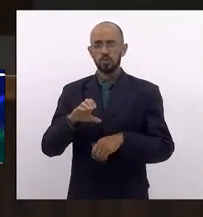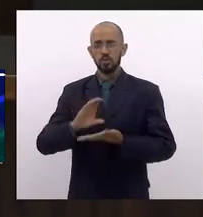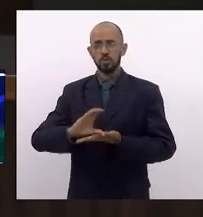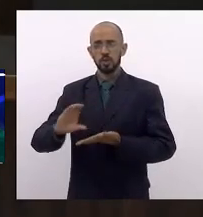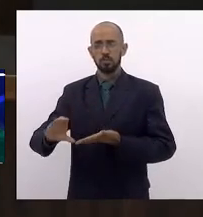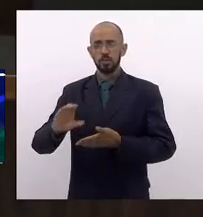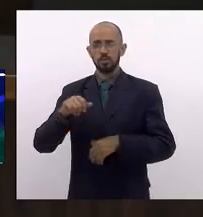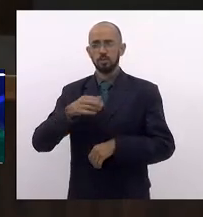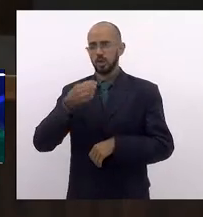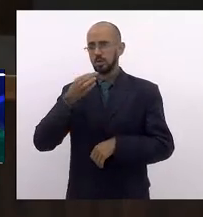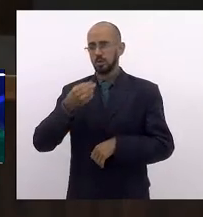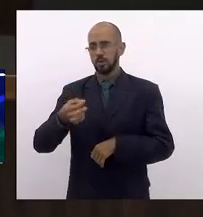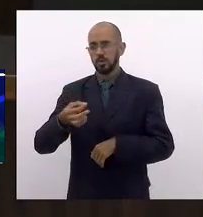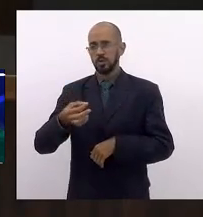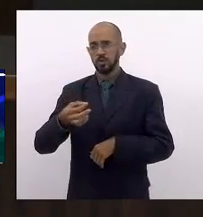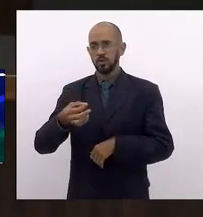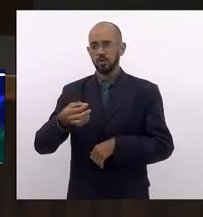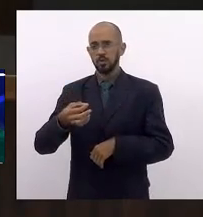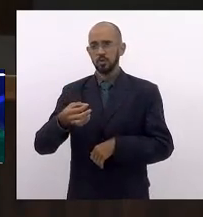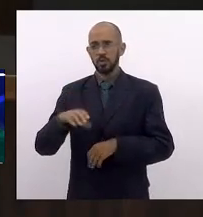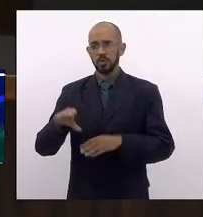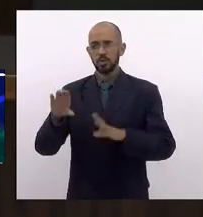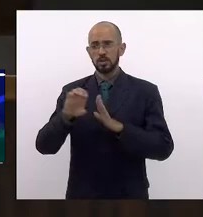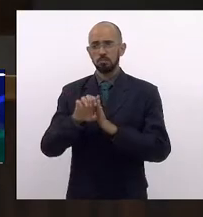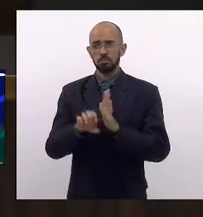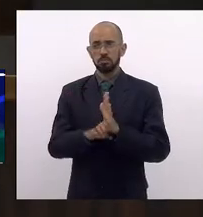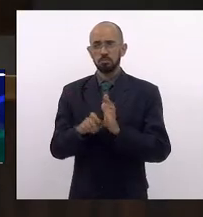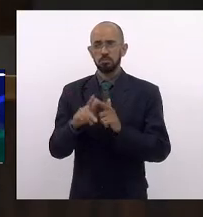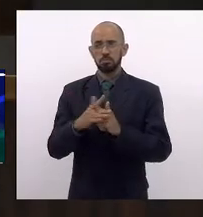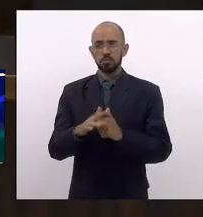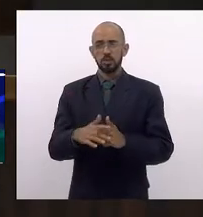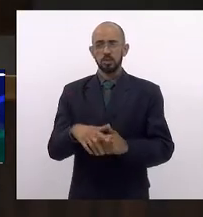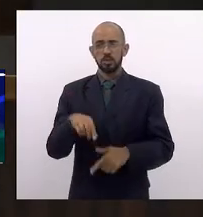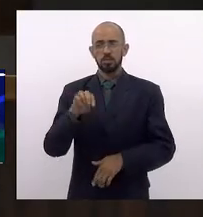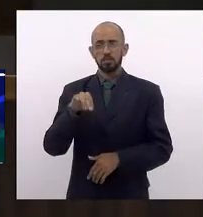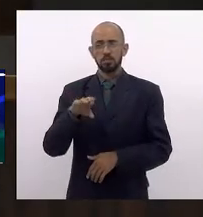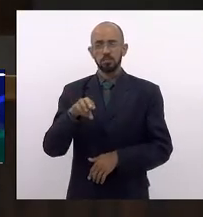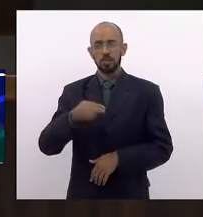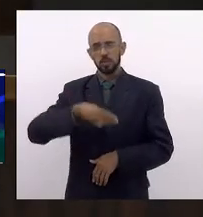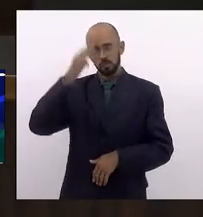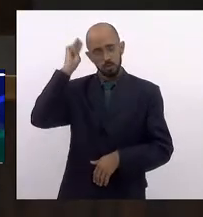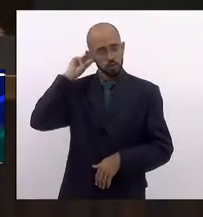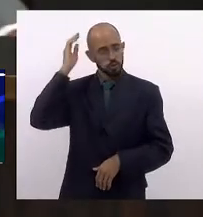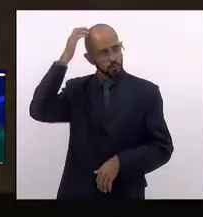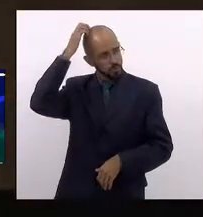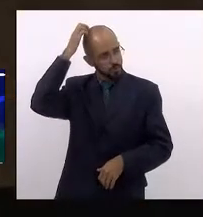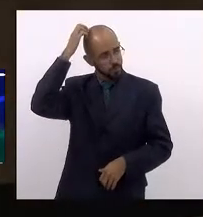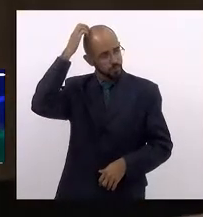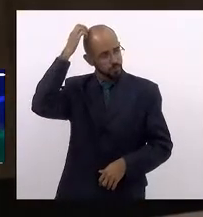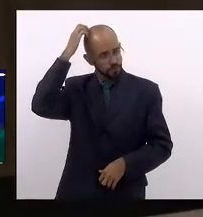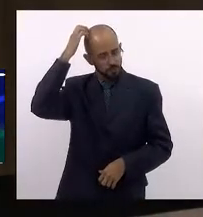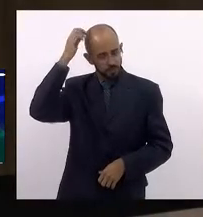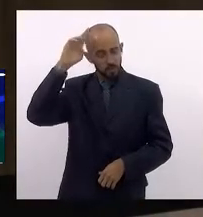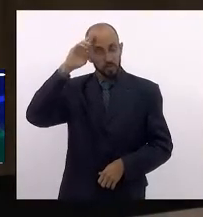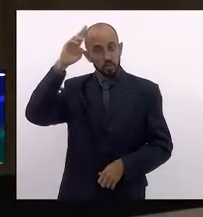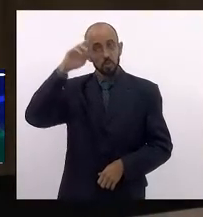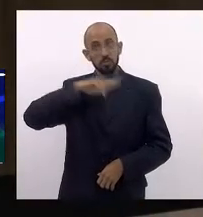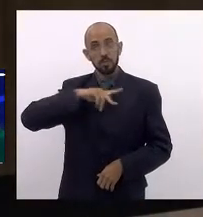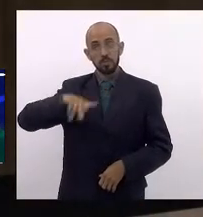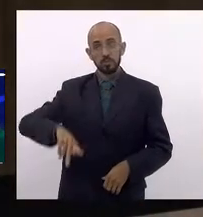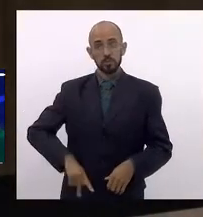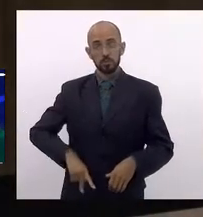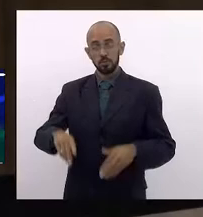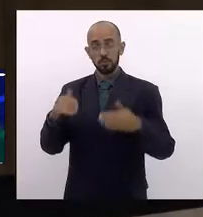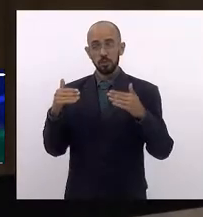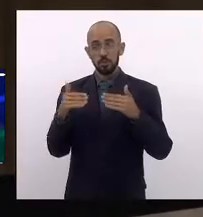emitir parecer sobre as emendas de plenário pela comissão de coleção egípcia deputado mas pode ver o seu presidente parecer é